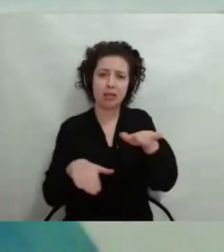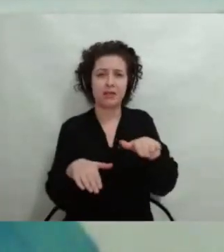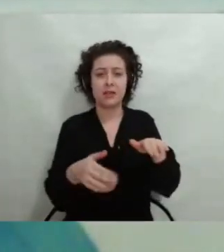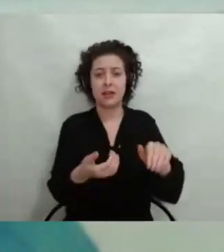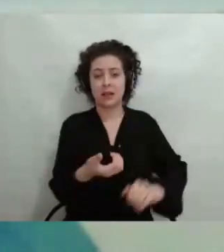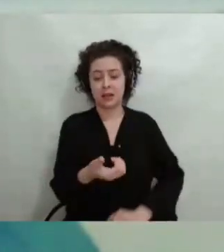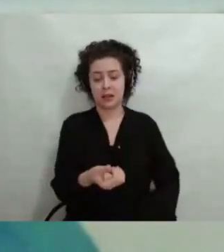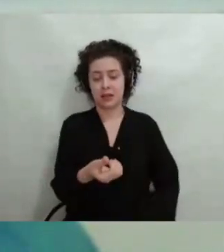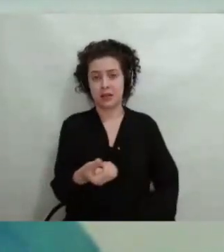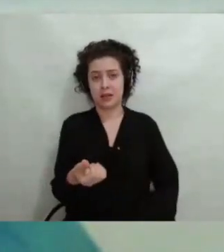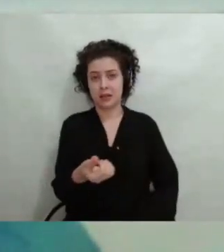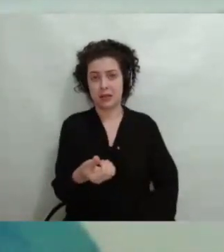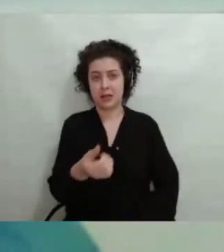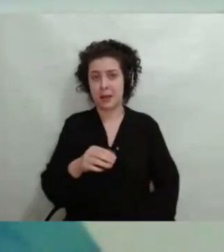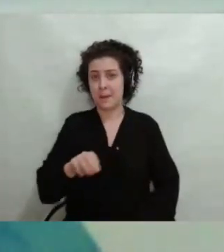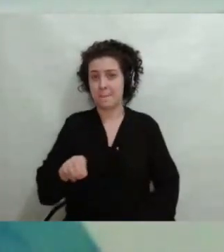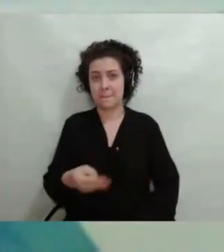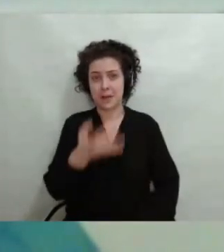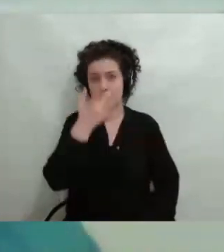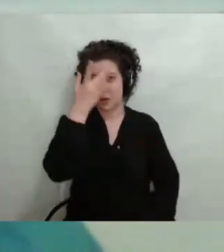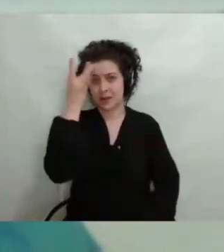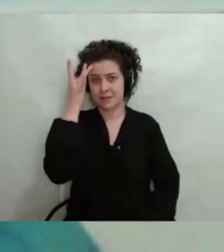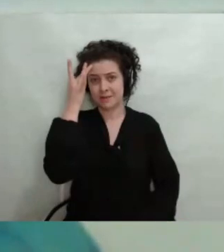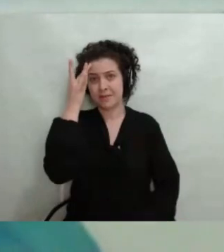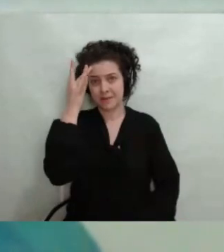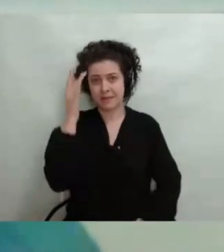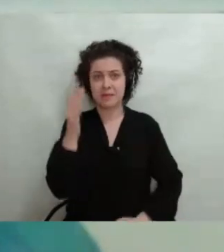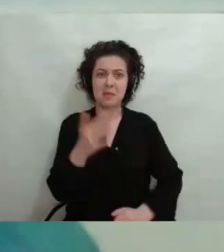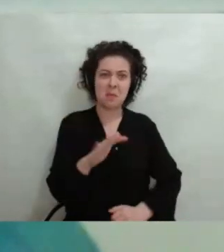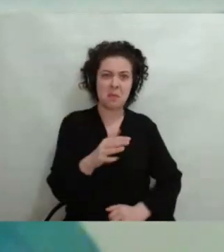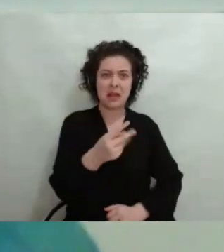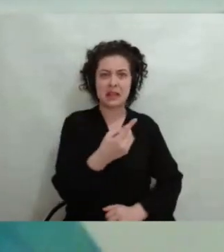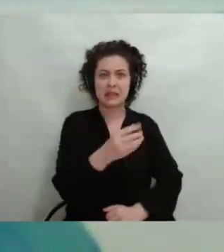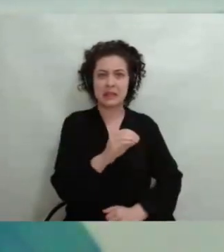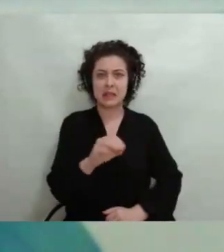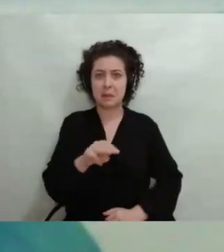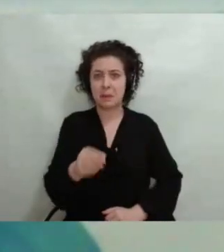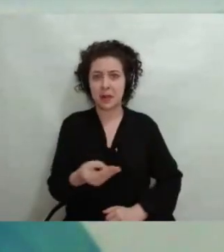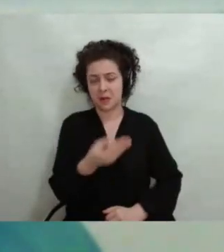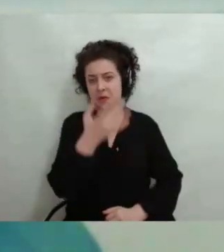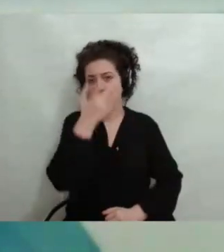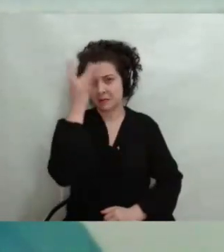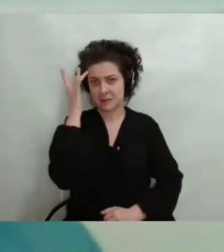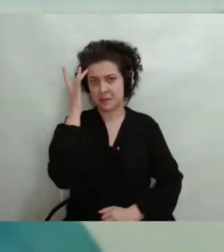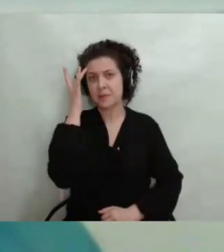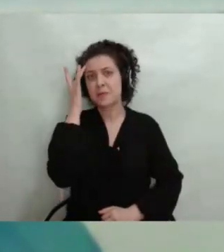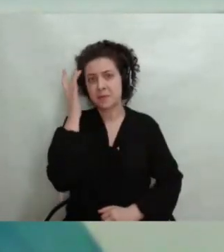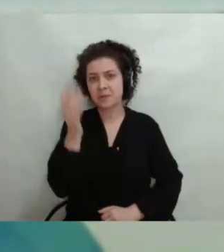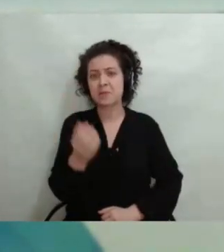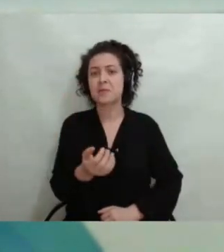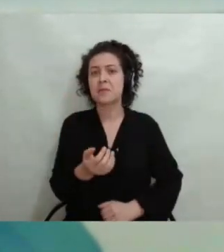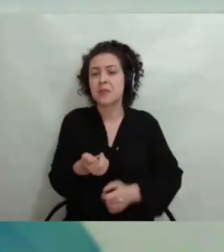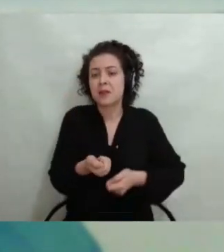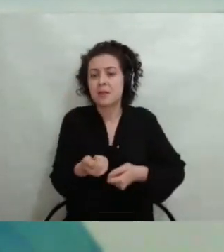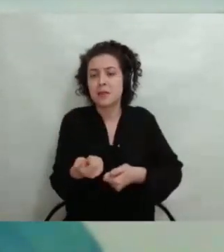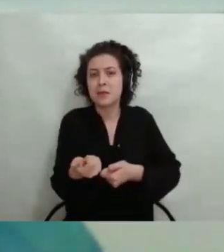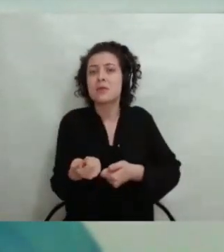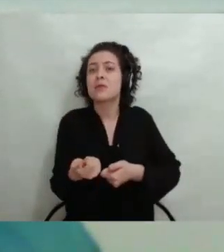66 milhões de habitantes a 100 milhões de habitantes, de modo que o auxílio de proteção social